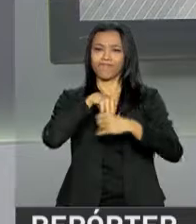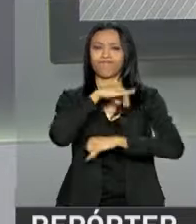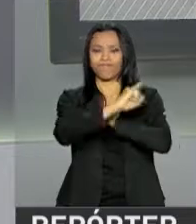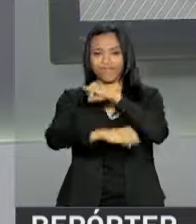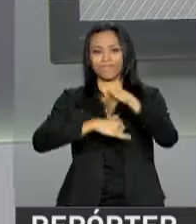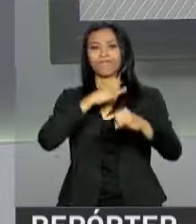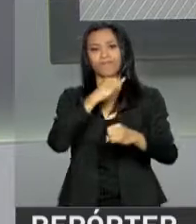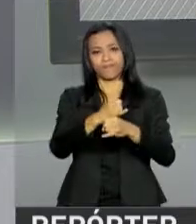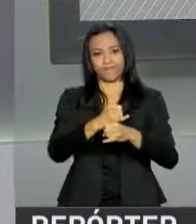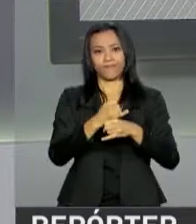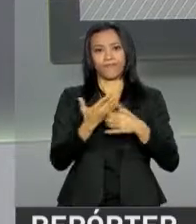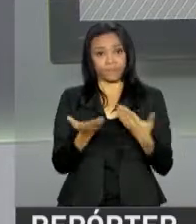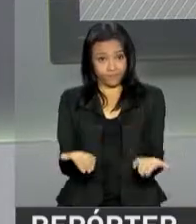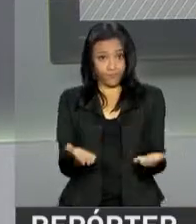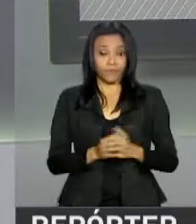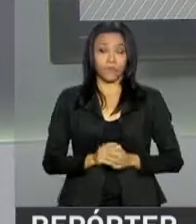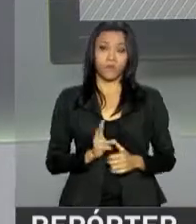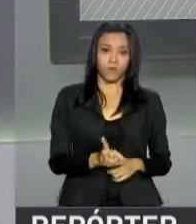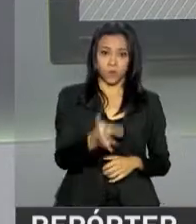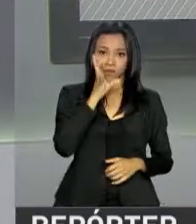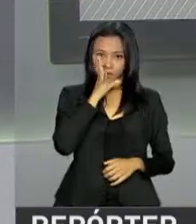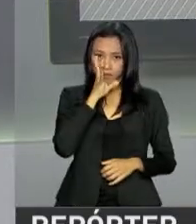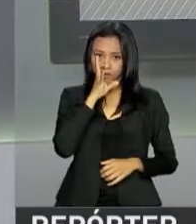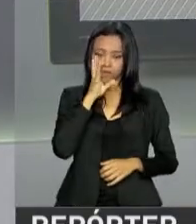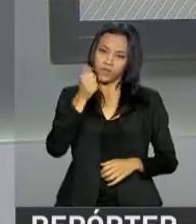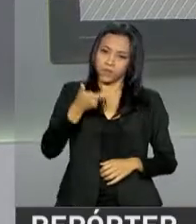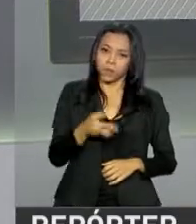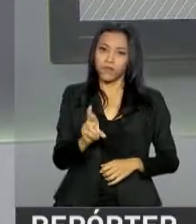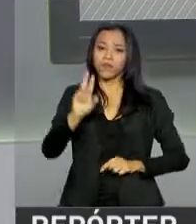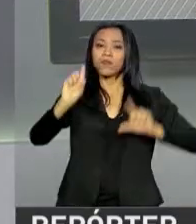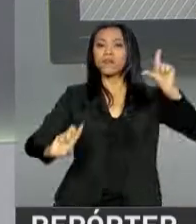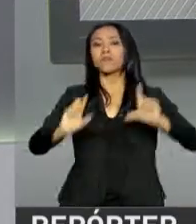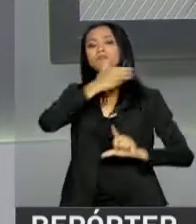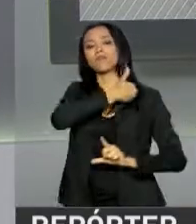está na página da NBR na internet. Continue com a gente